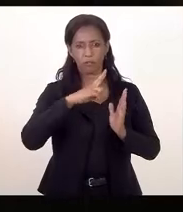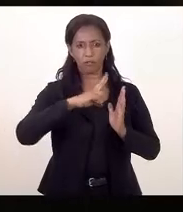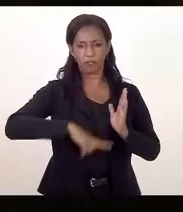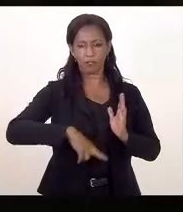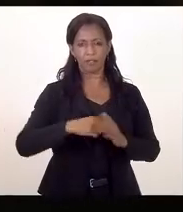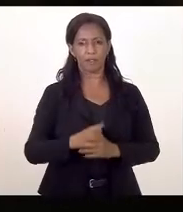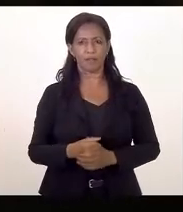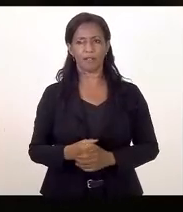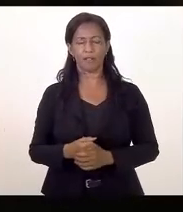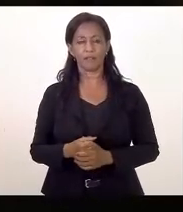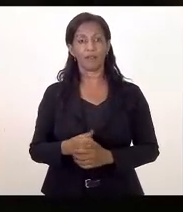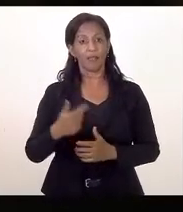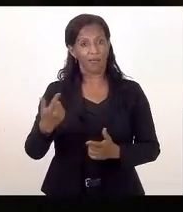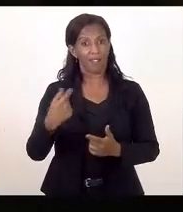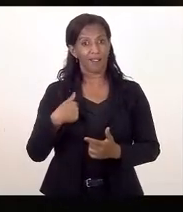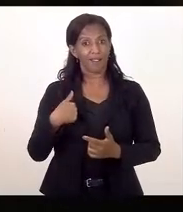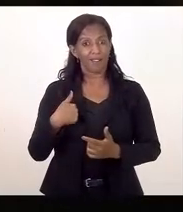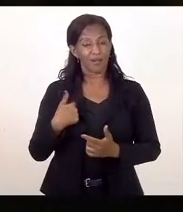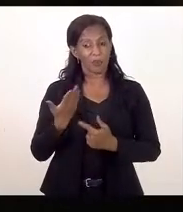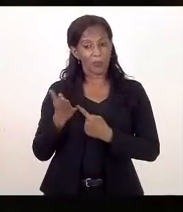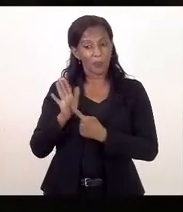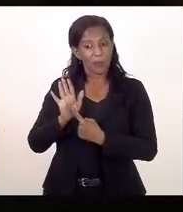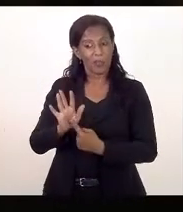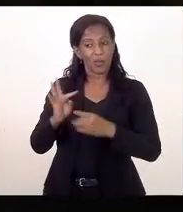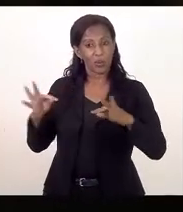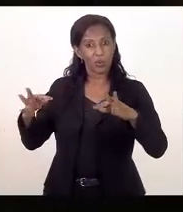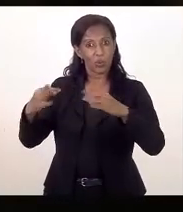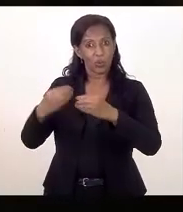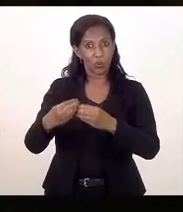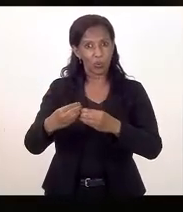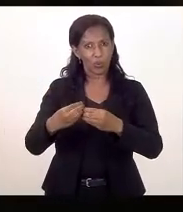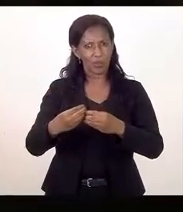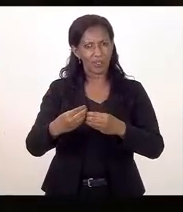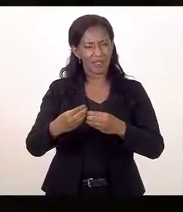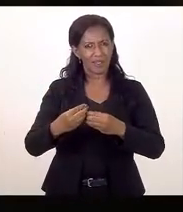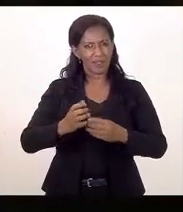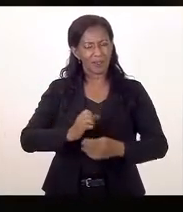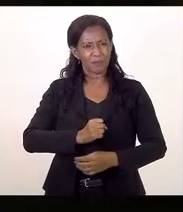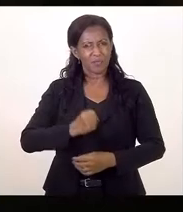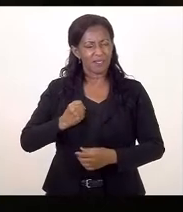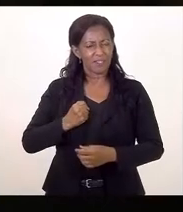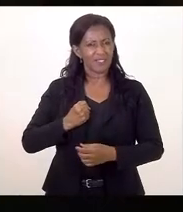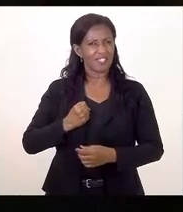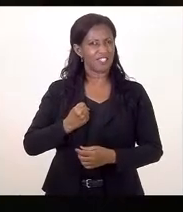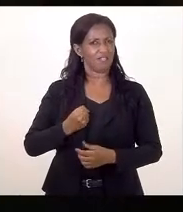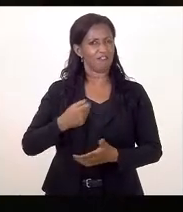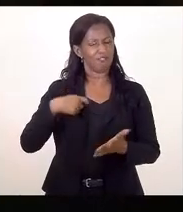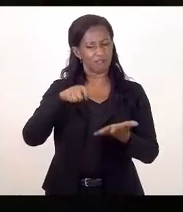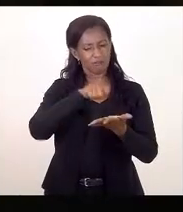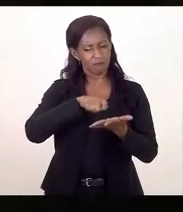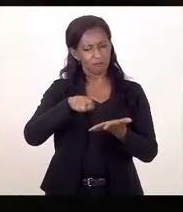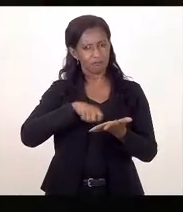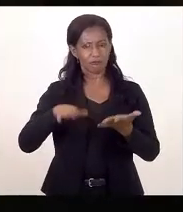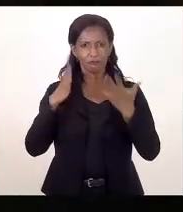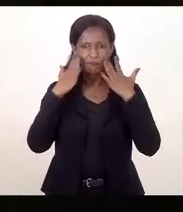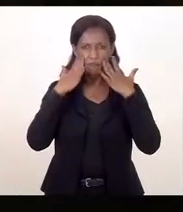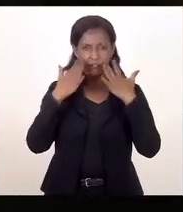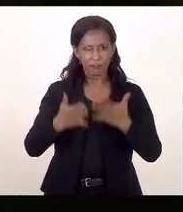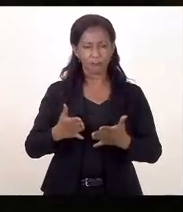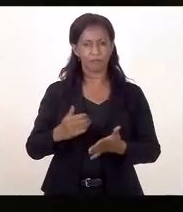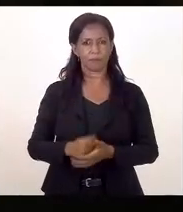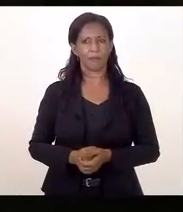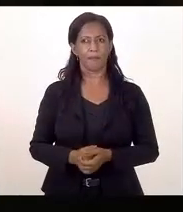E era ela tentando me colocar que toda a minha indignação e revolta que eu estava escrevendo e expressando,